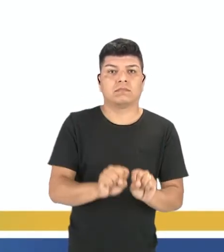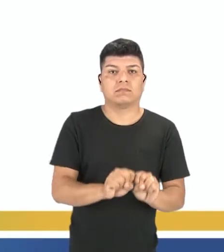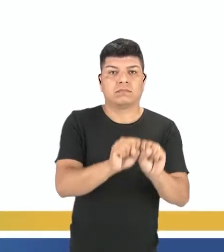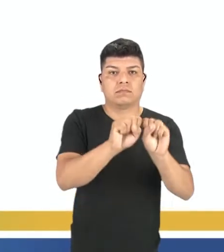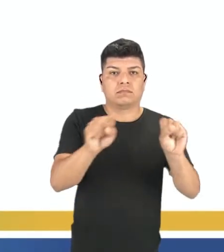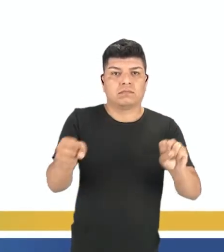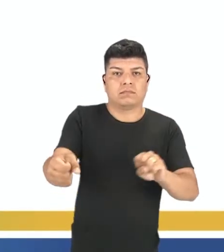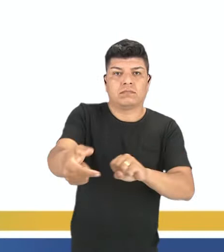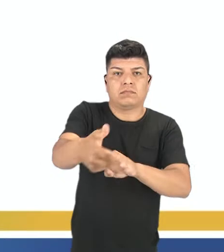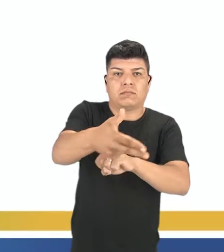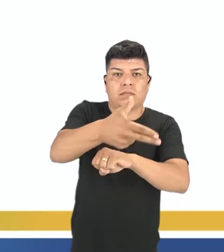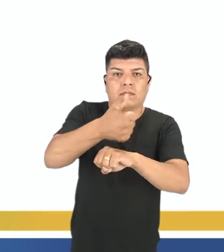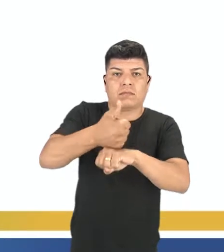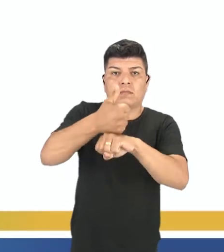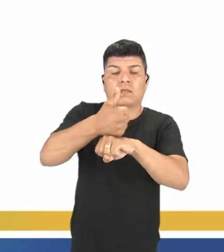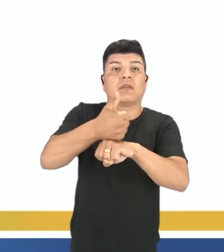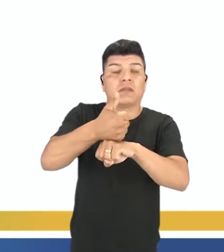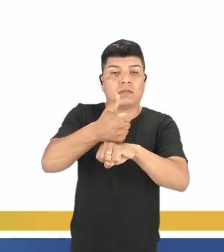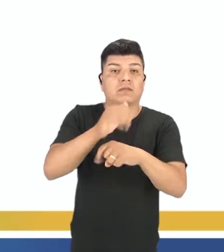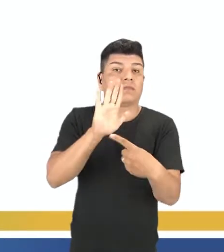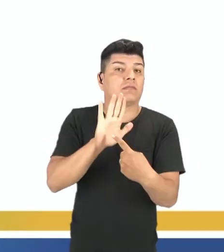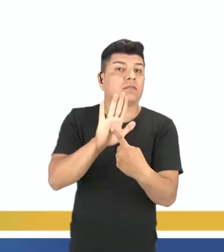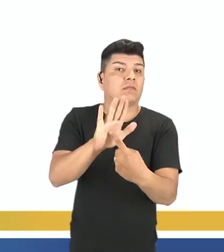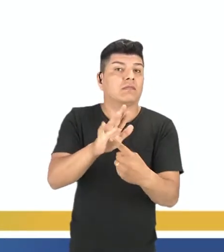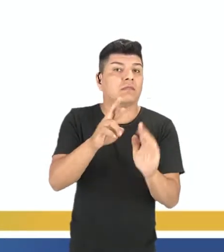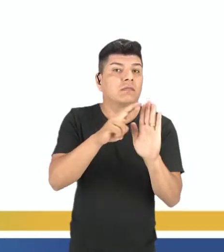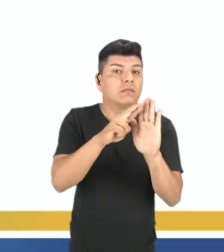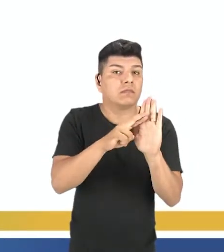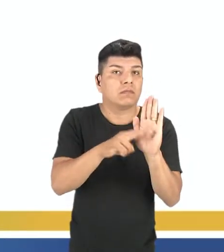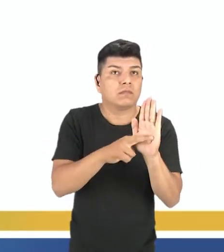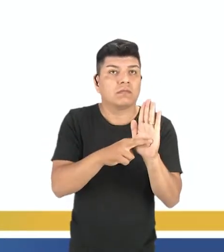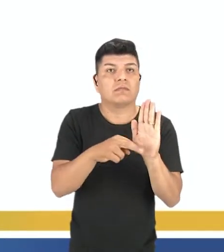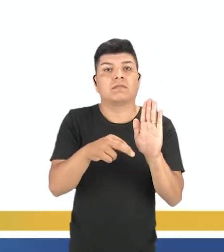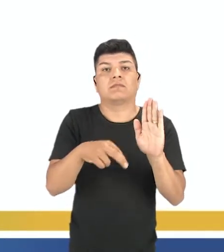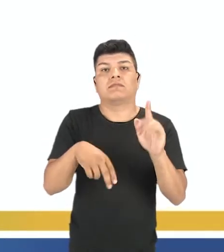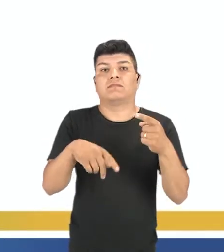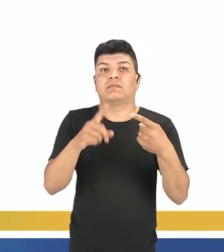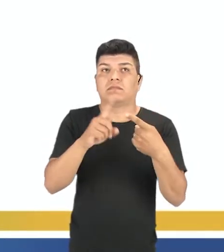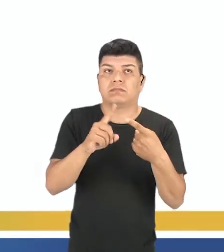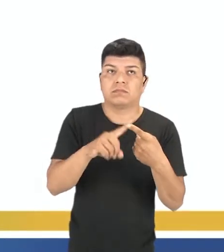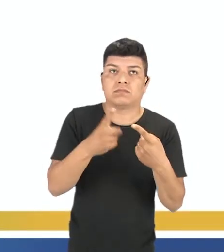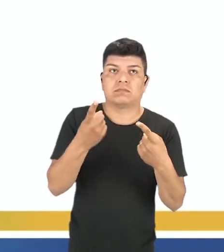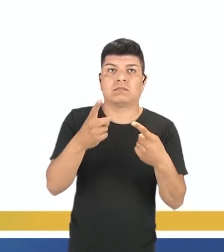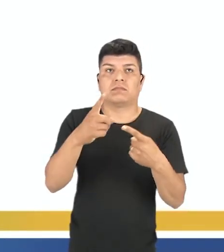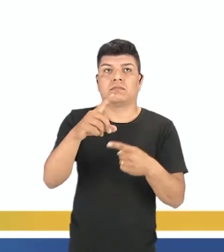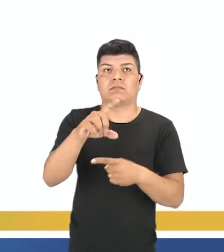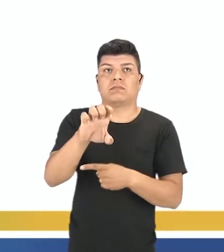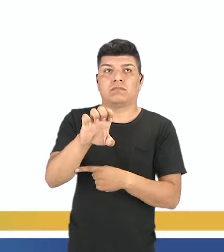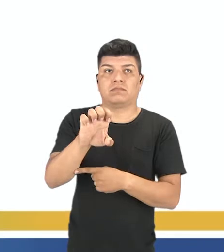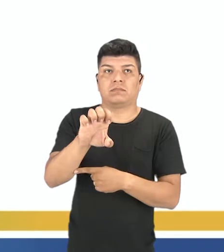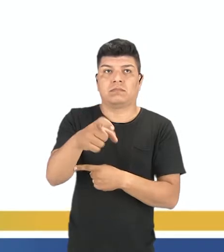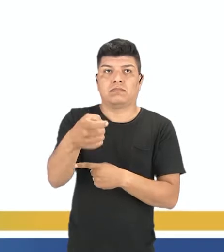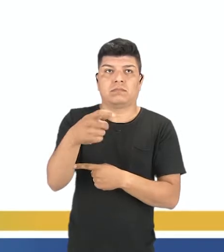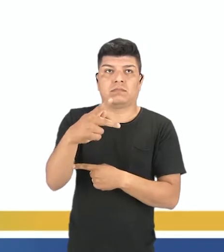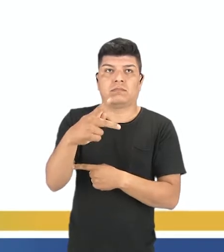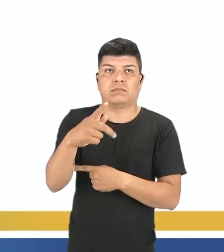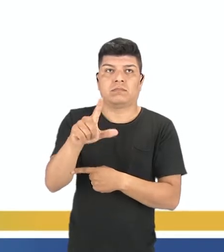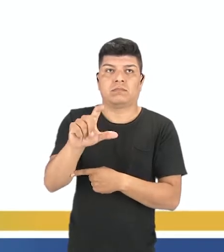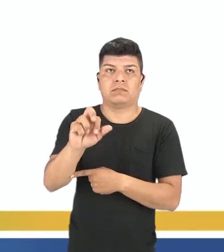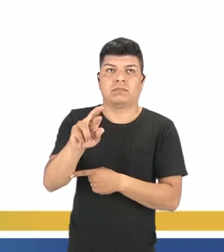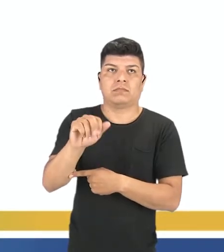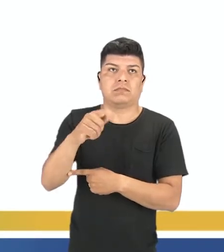colonial, pode-se destacar, olha esses pontos: exploração, altos impostos, ideias